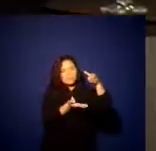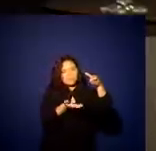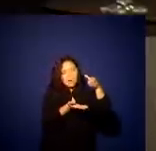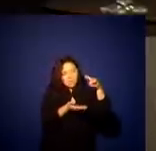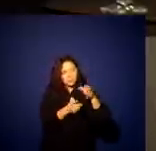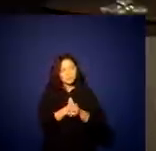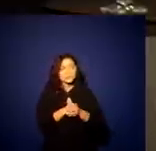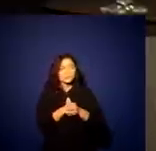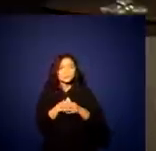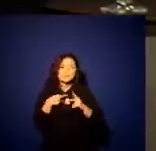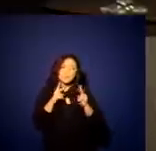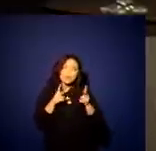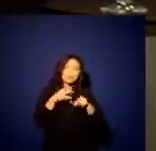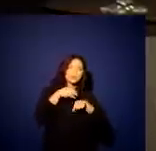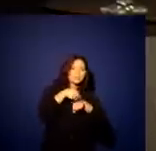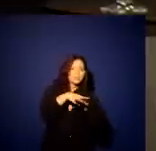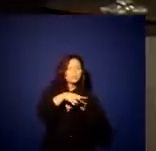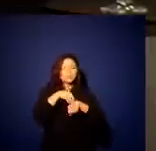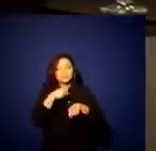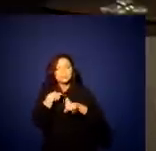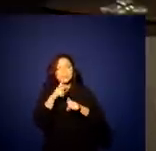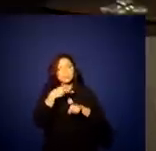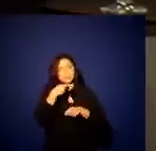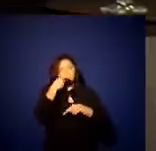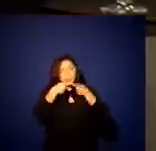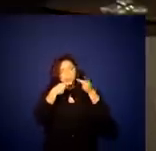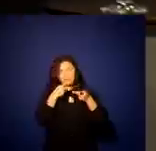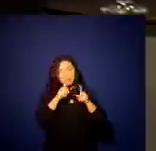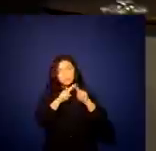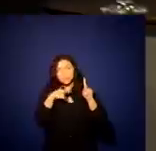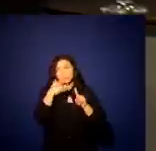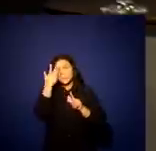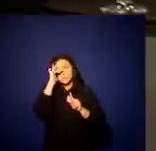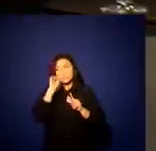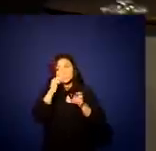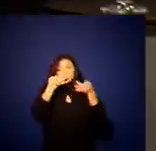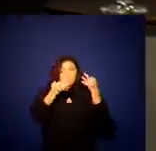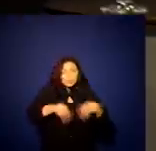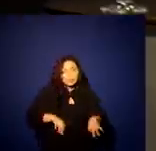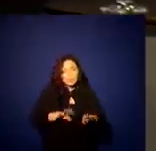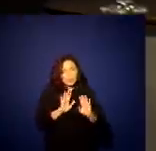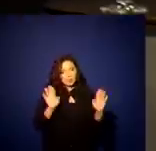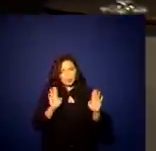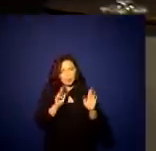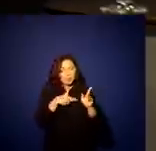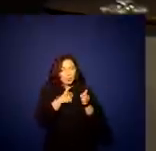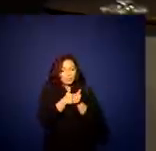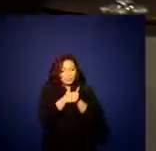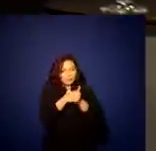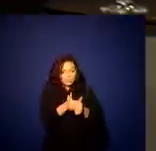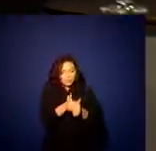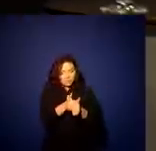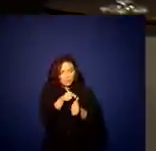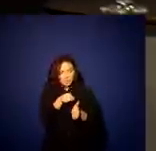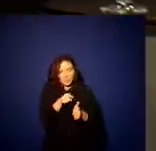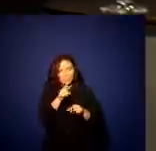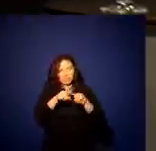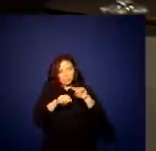ela não é 100% correta eu acho que é o segmento desse varejo não essencial